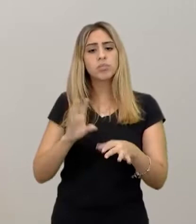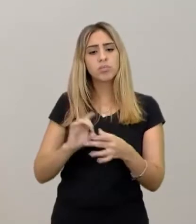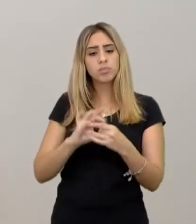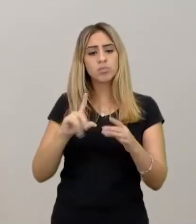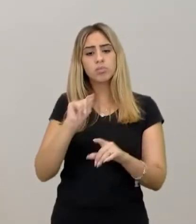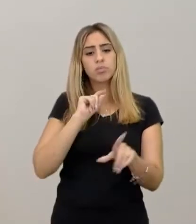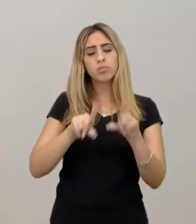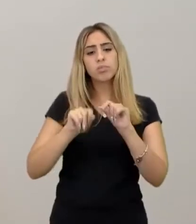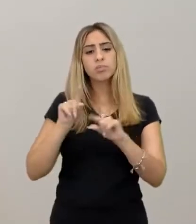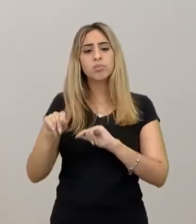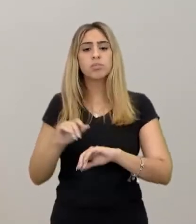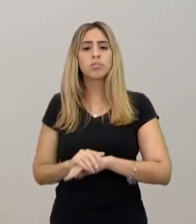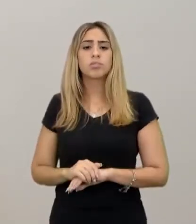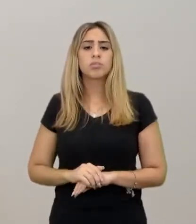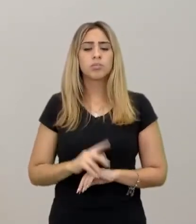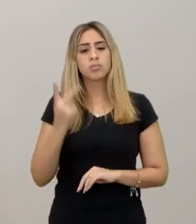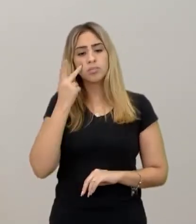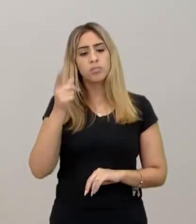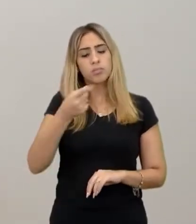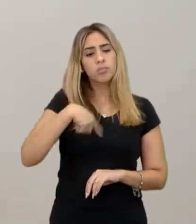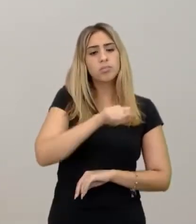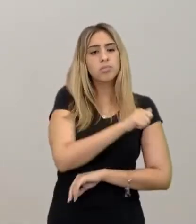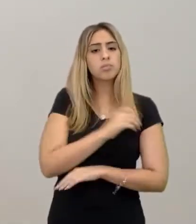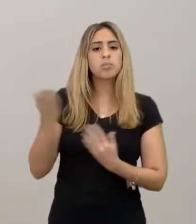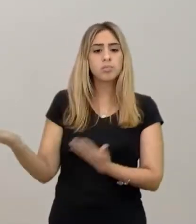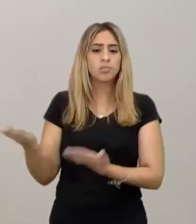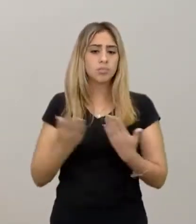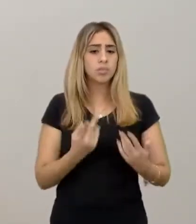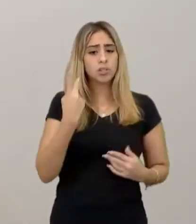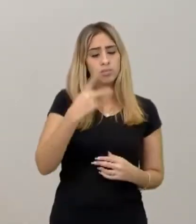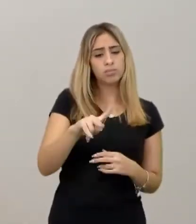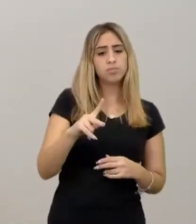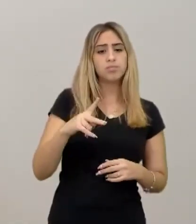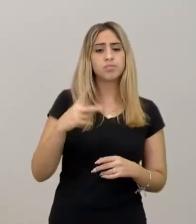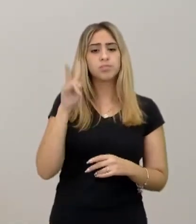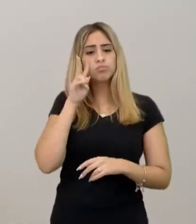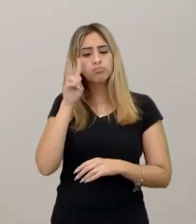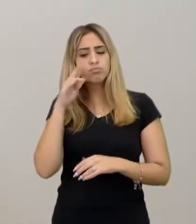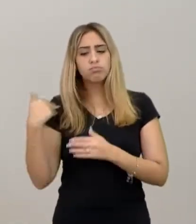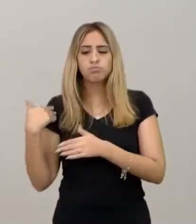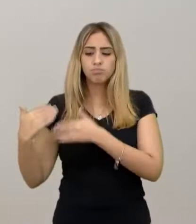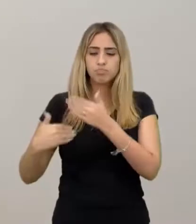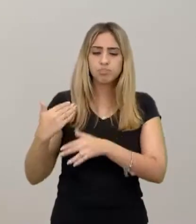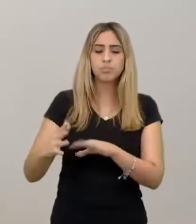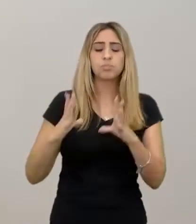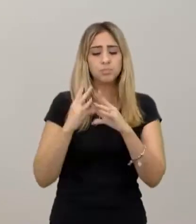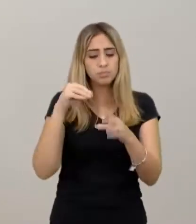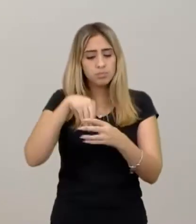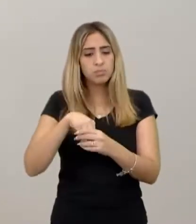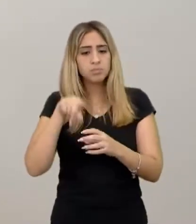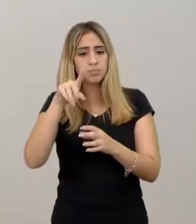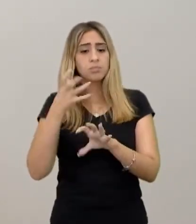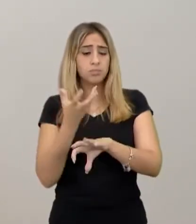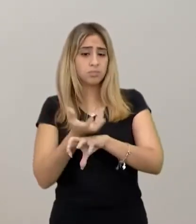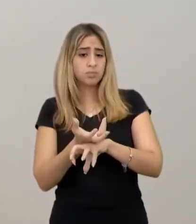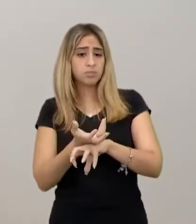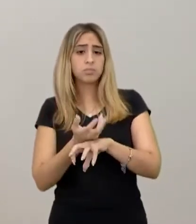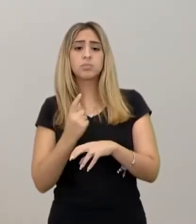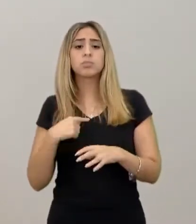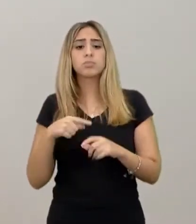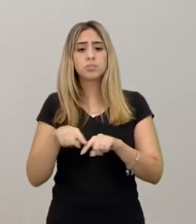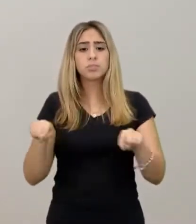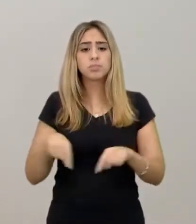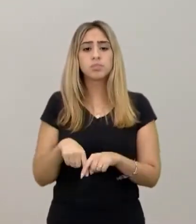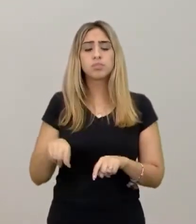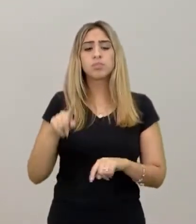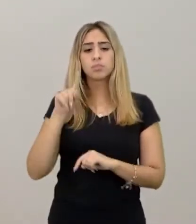em história nós falamos assim, para que os alunos tragam o seu repertório historiográfico. Dentro deste componente,